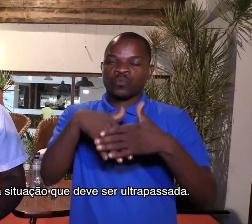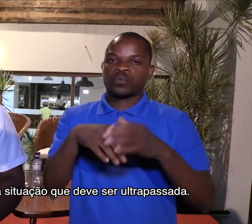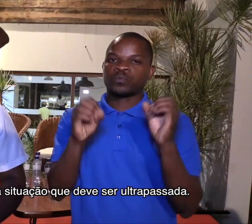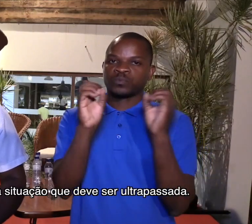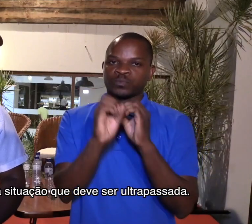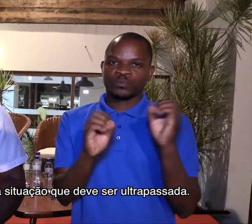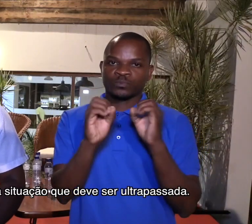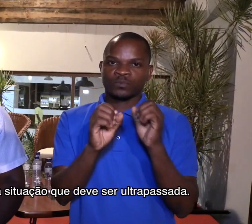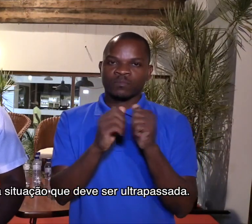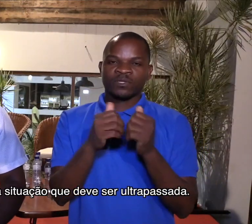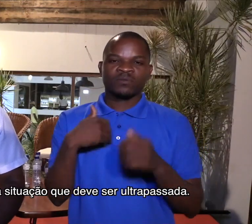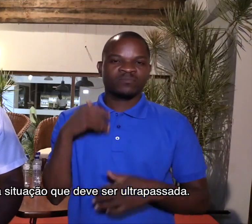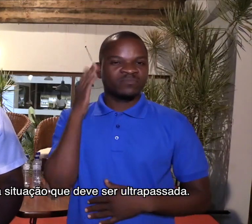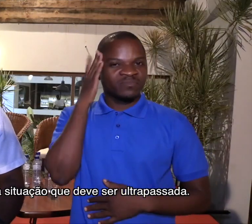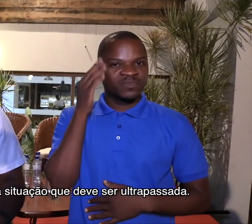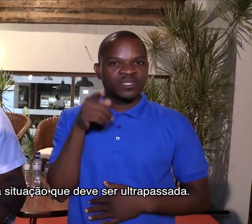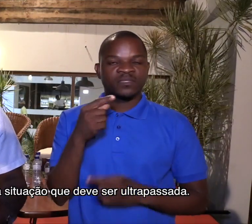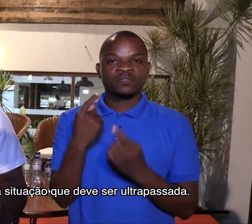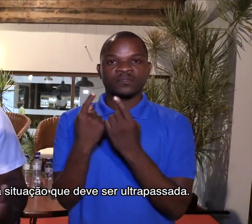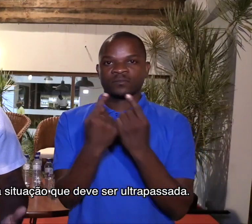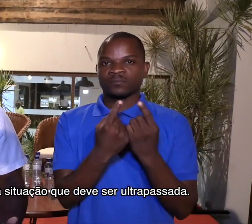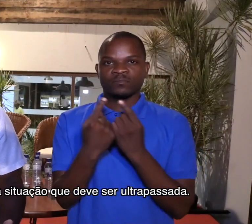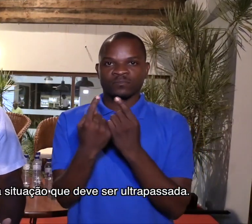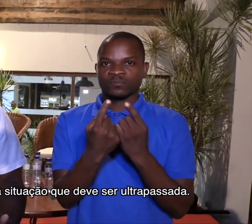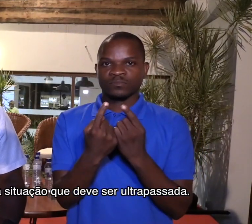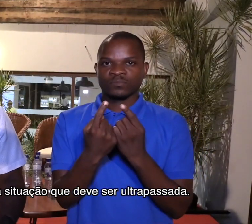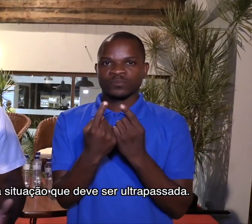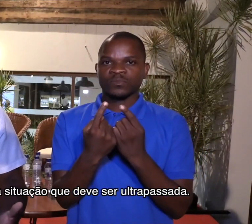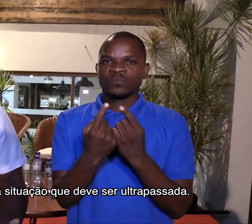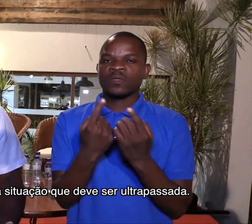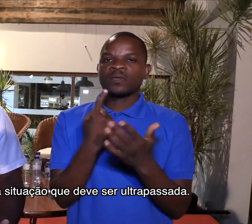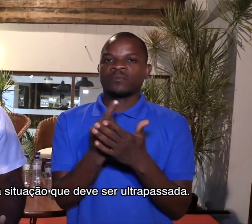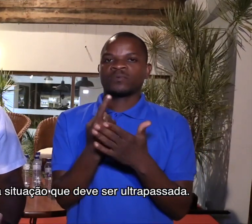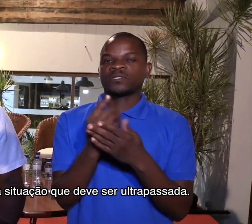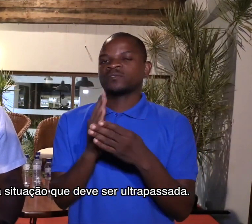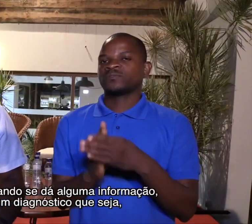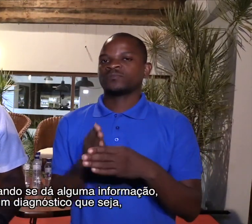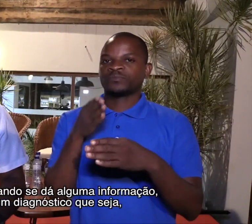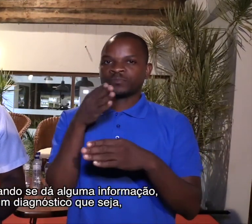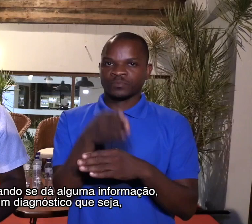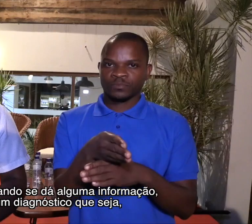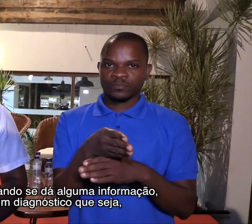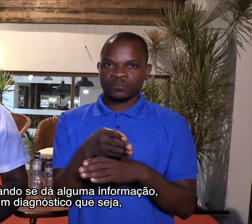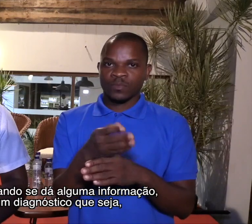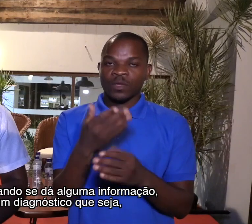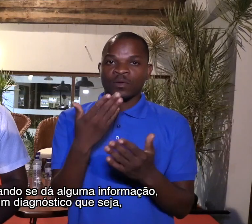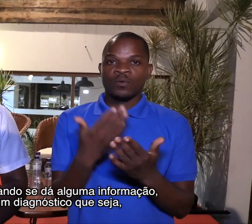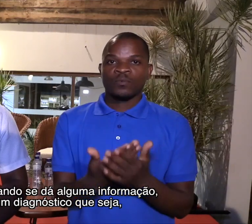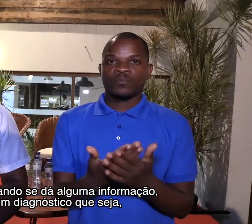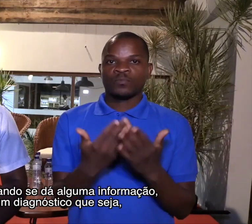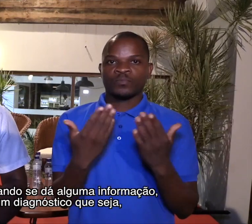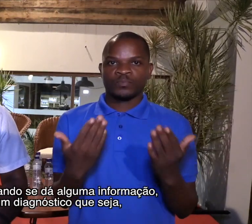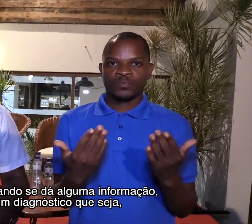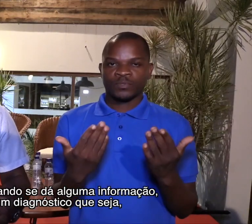eu penso que é uma situação que deve ser ultrapassada. Porque a ideia,